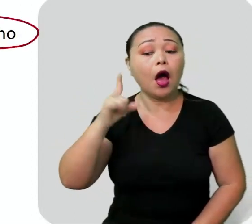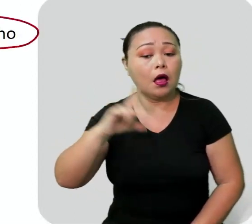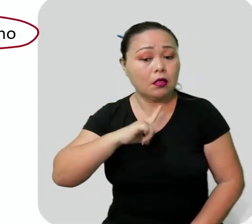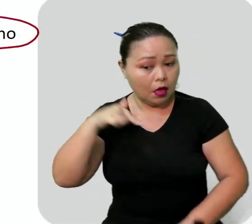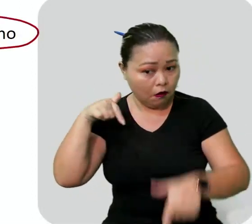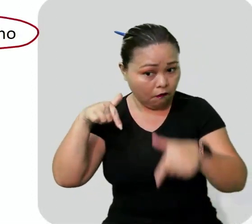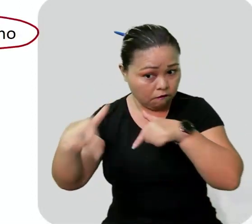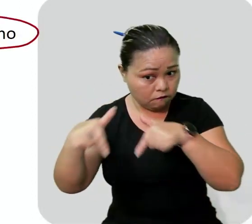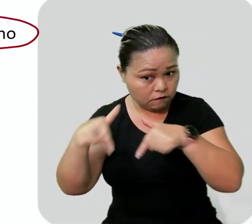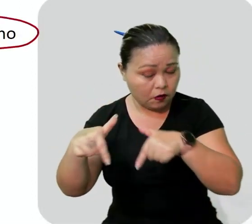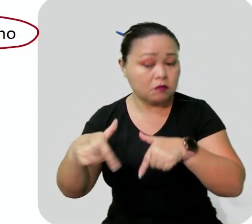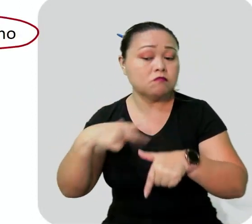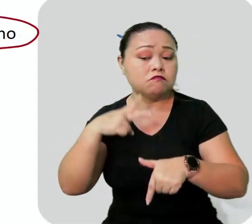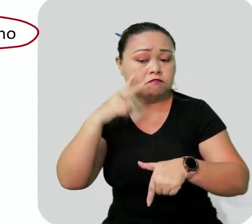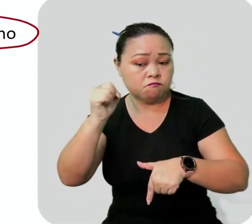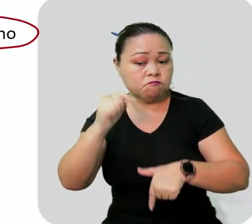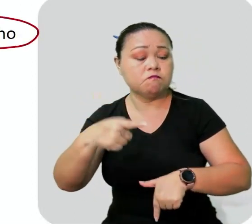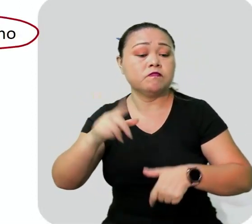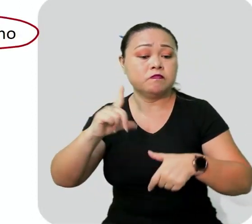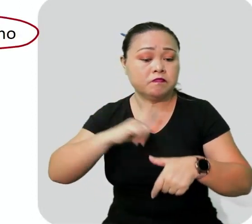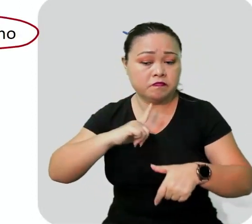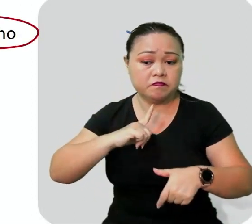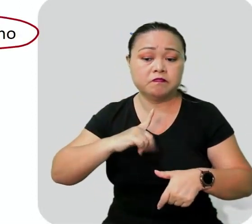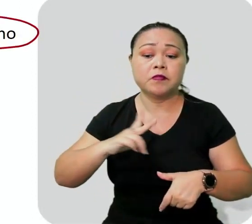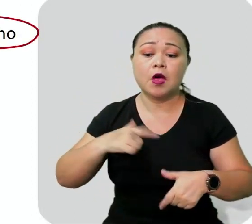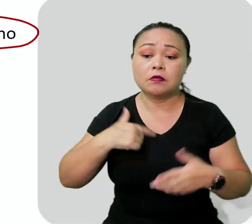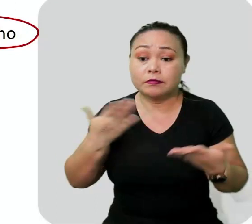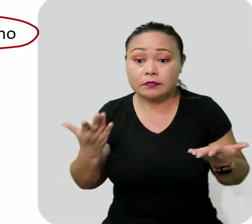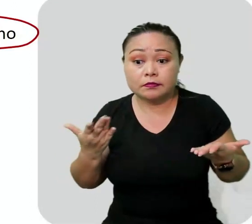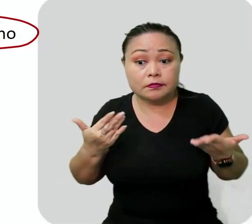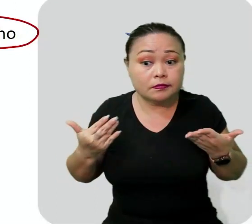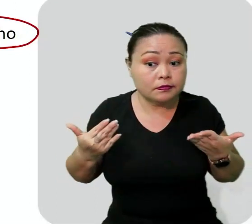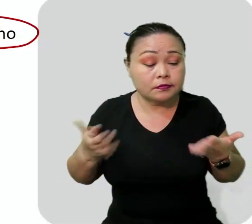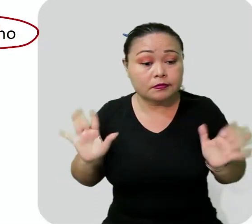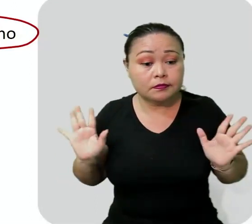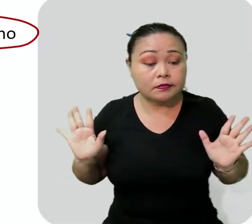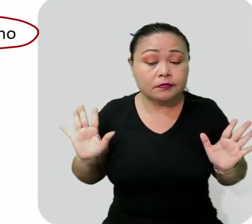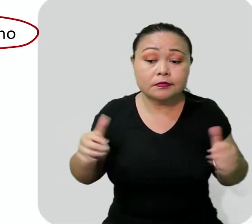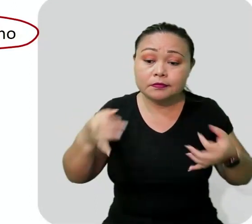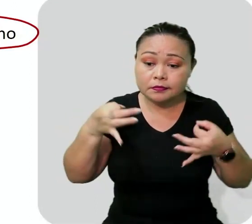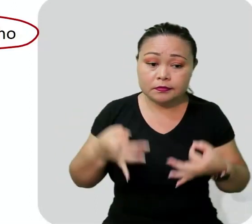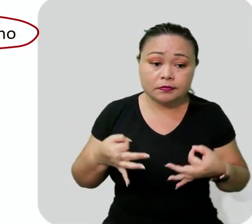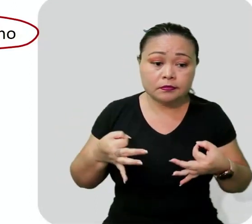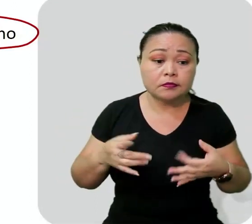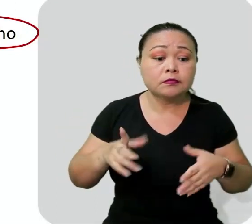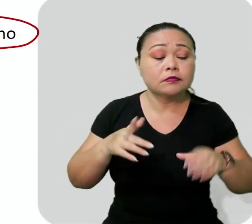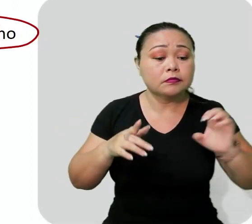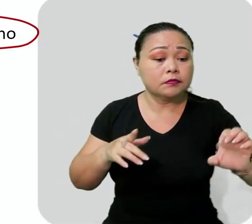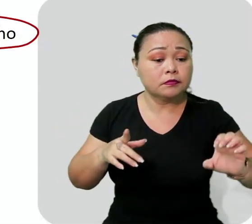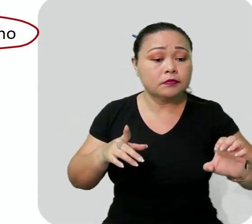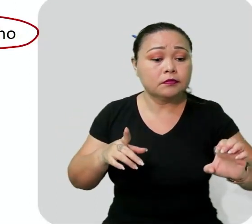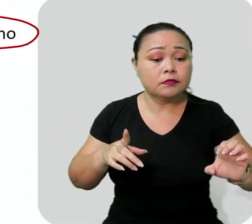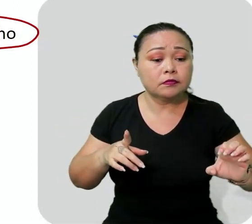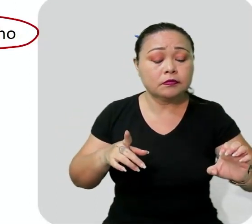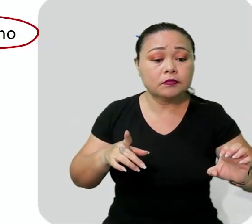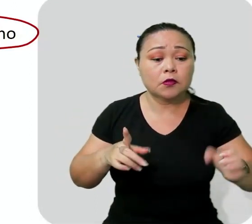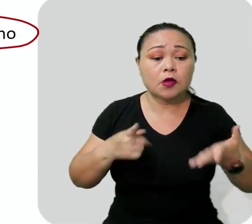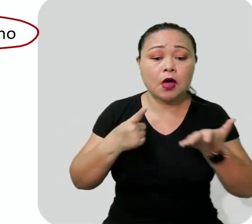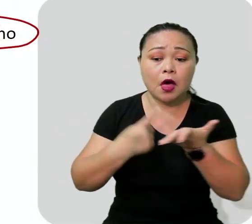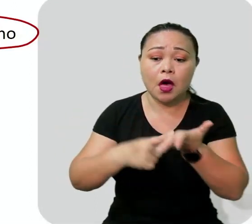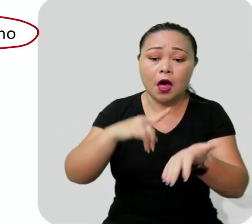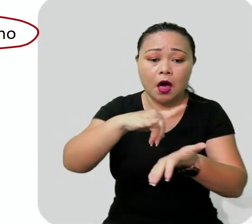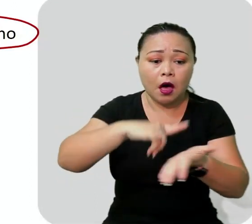trabalho, sim, teve. Aí nós temos um empate. Tá certo? Letra E.